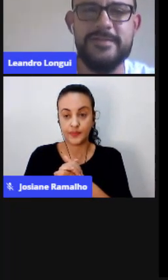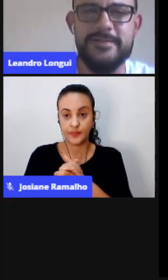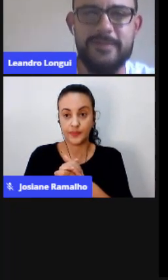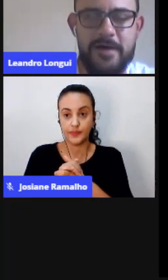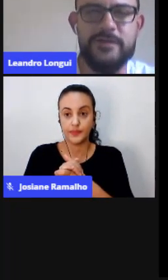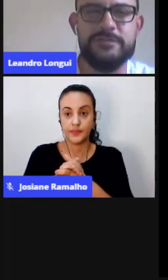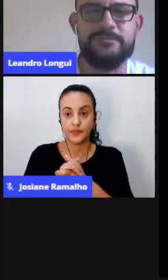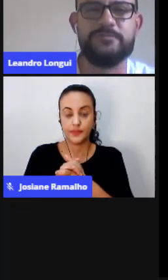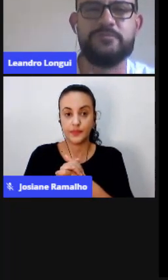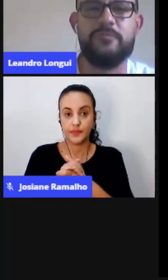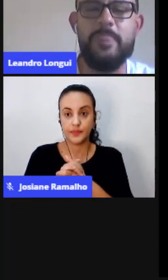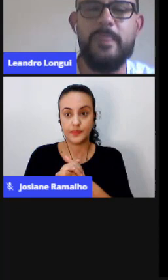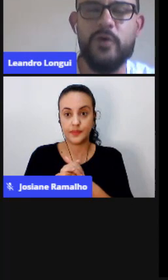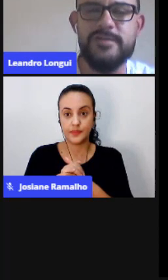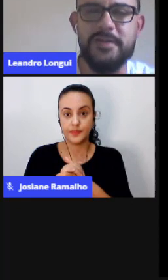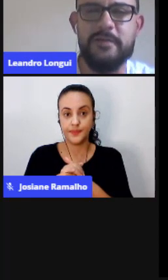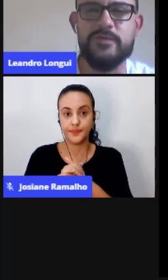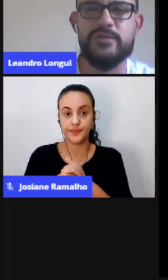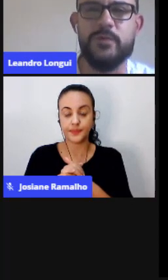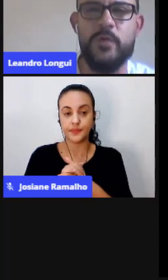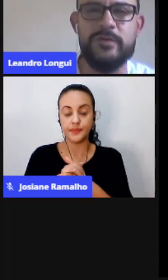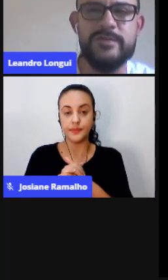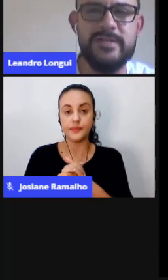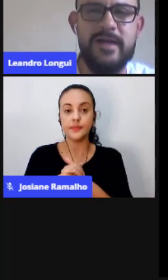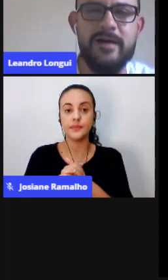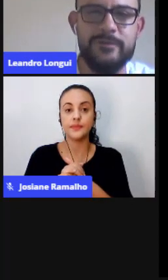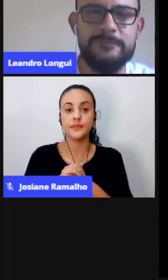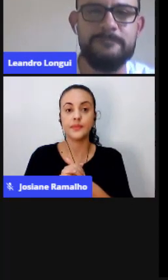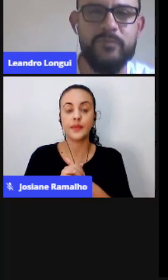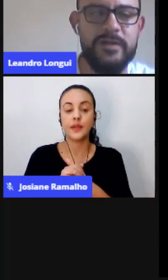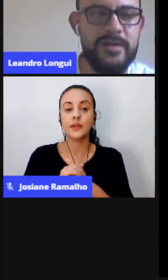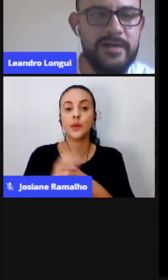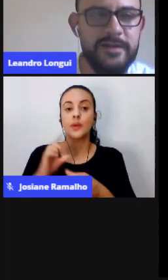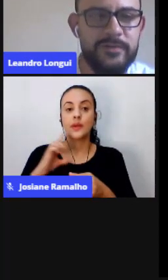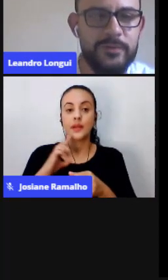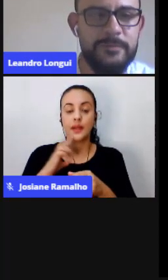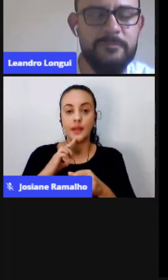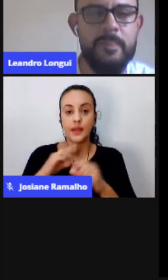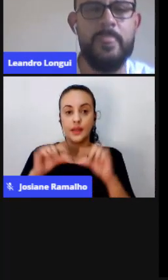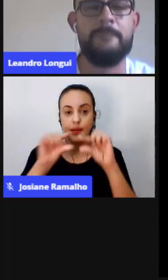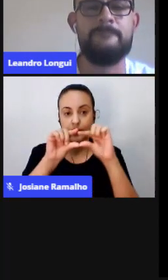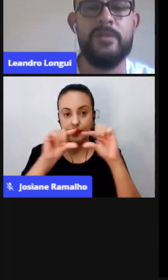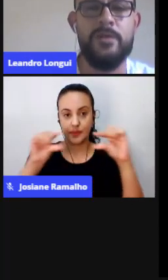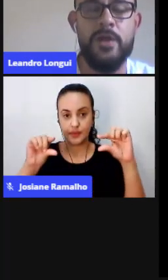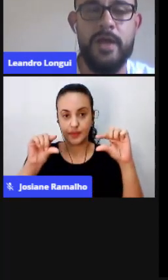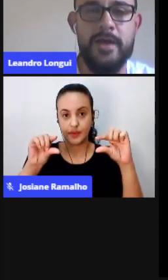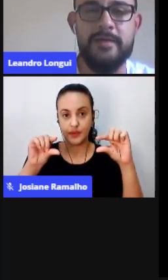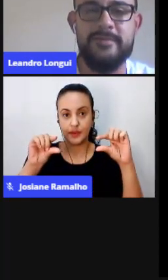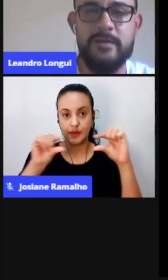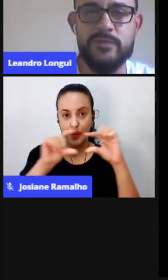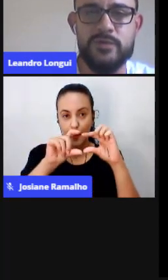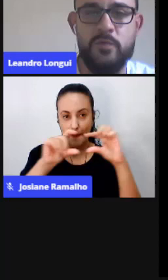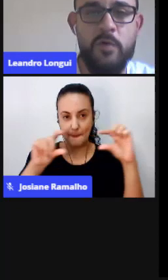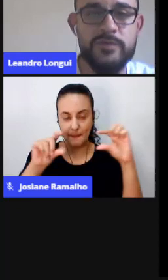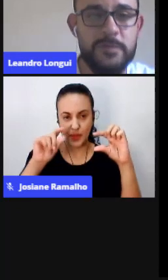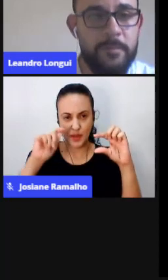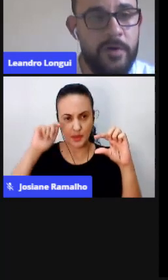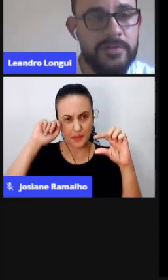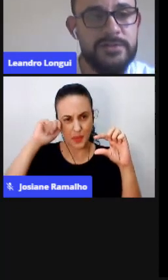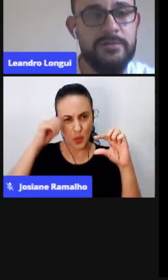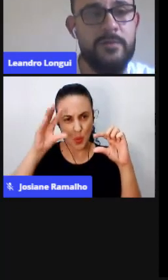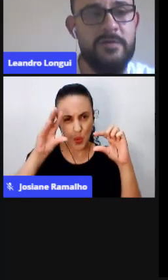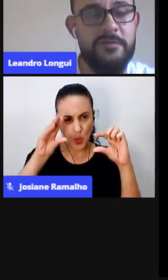Então, nesse slide, nós temos o enunciado em negrito, temos